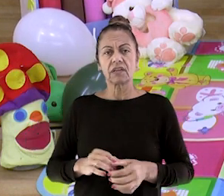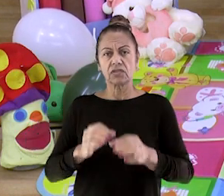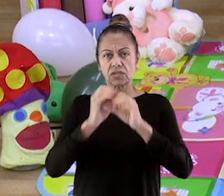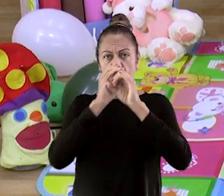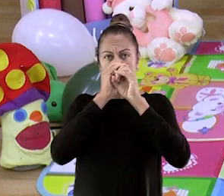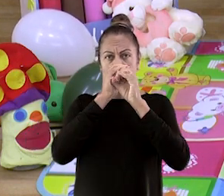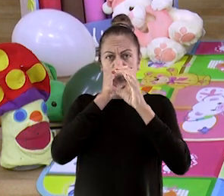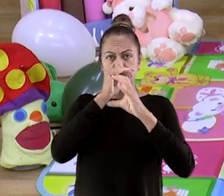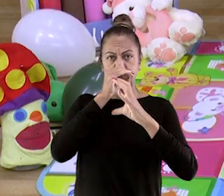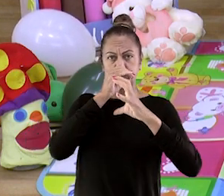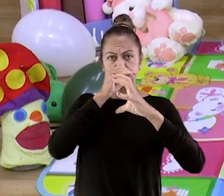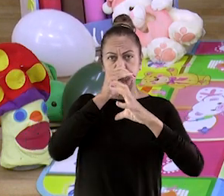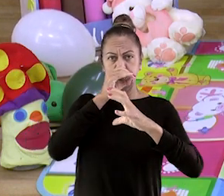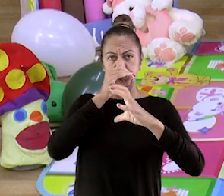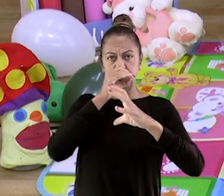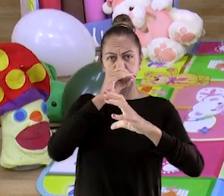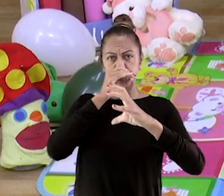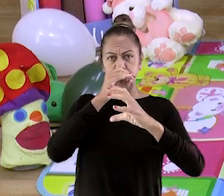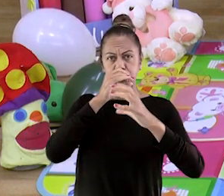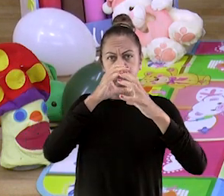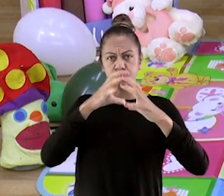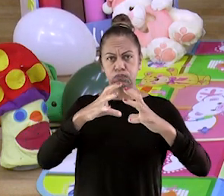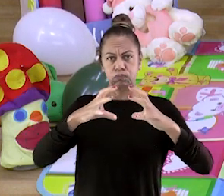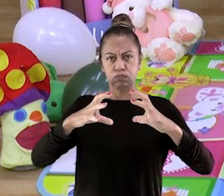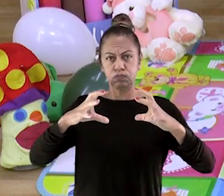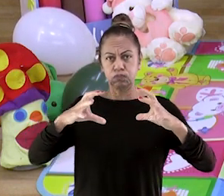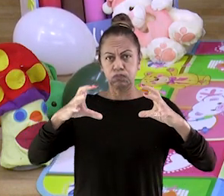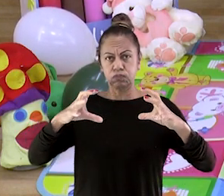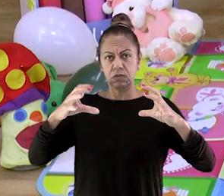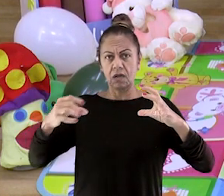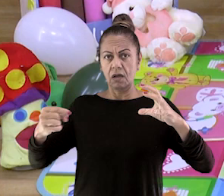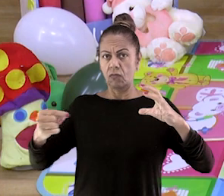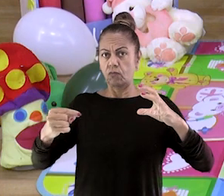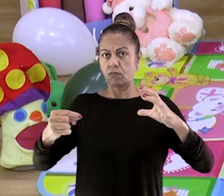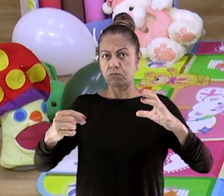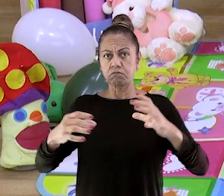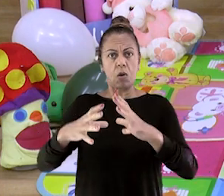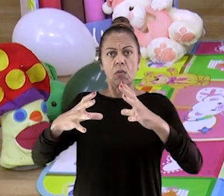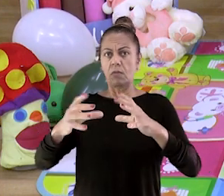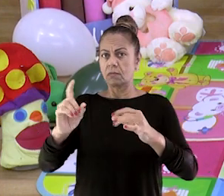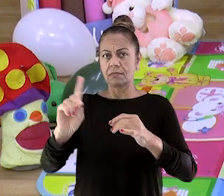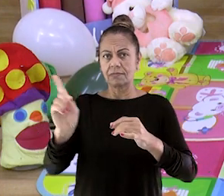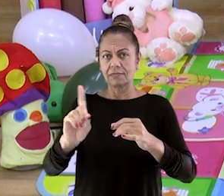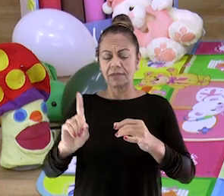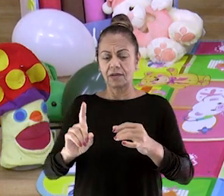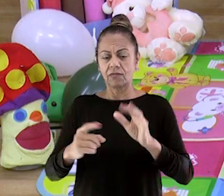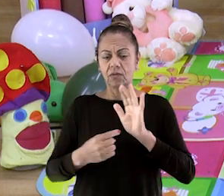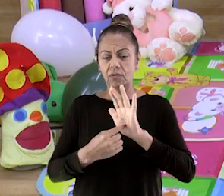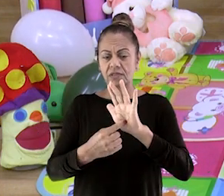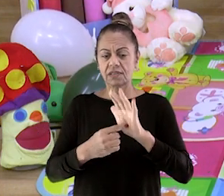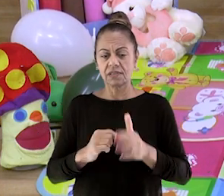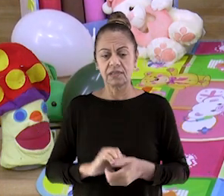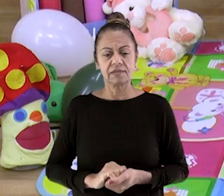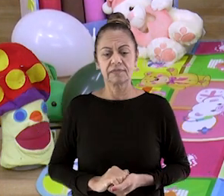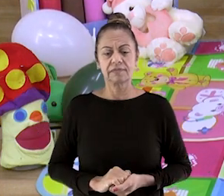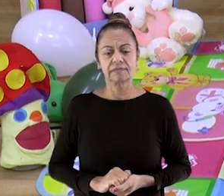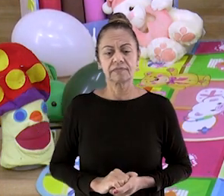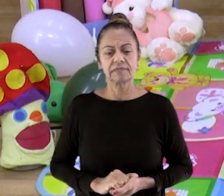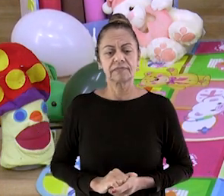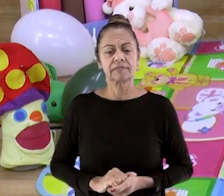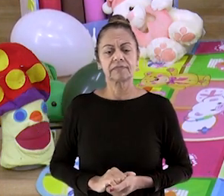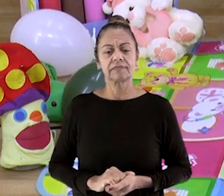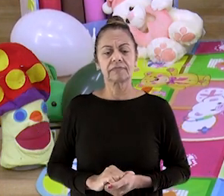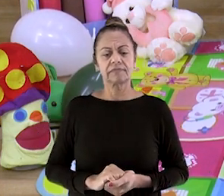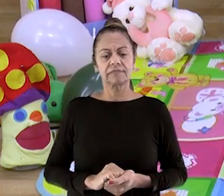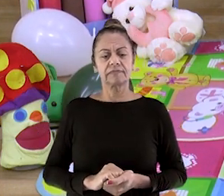só para bola e a bola não pura vou fazer a apresentação com